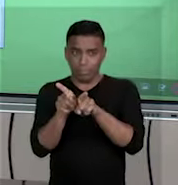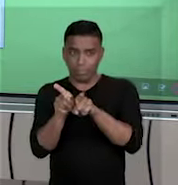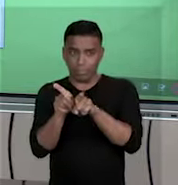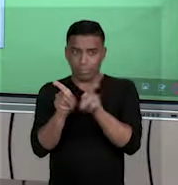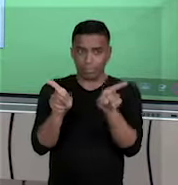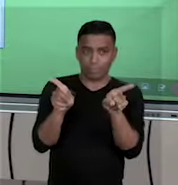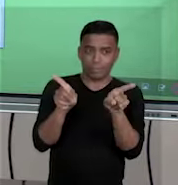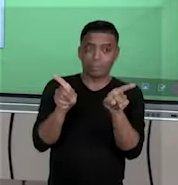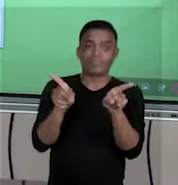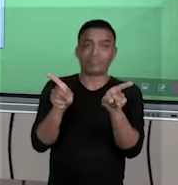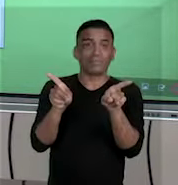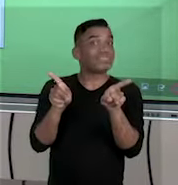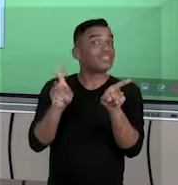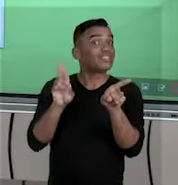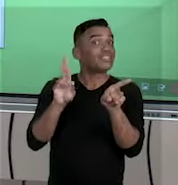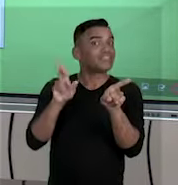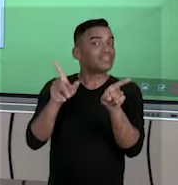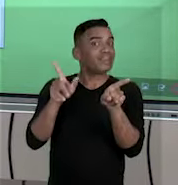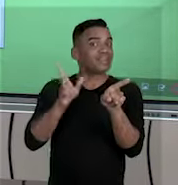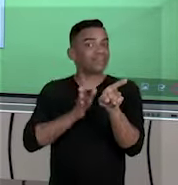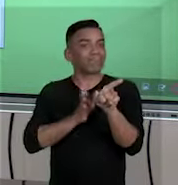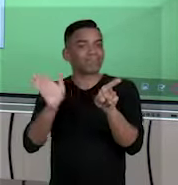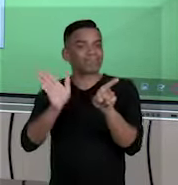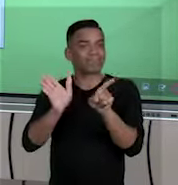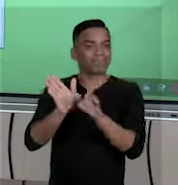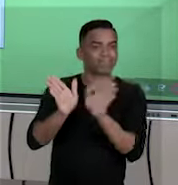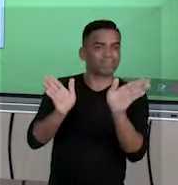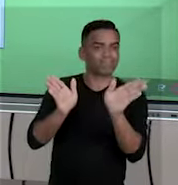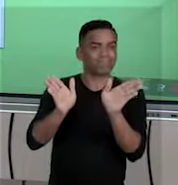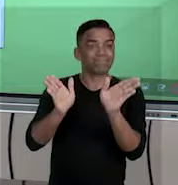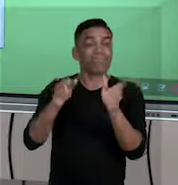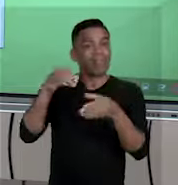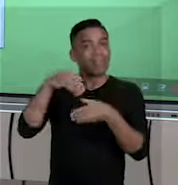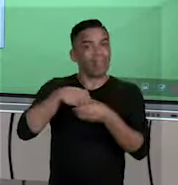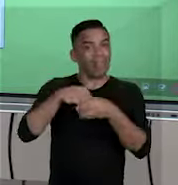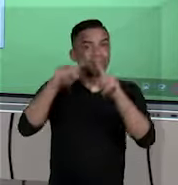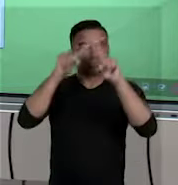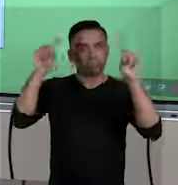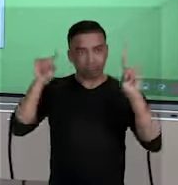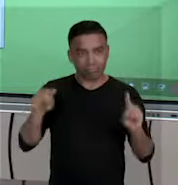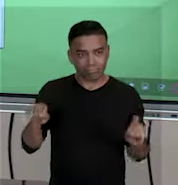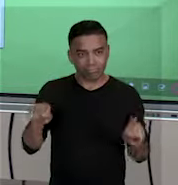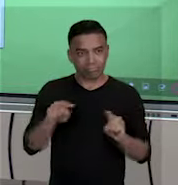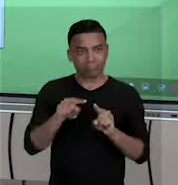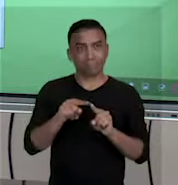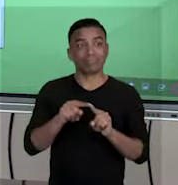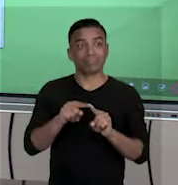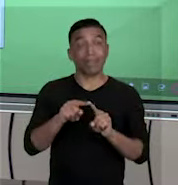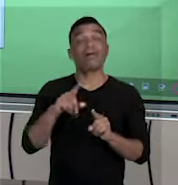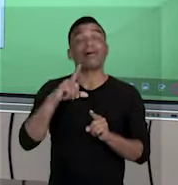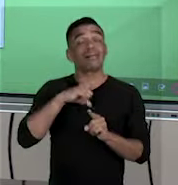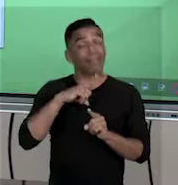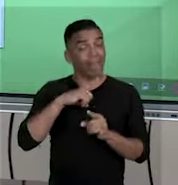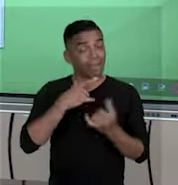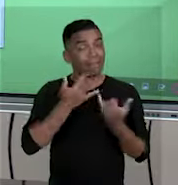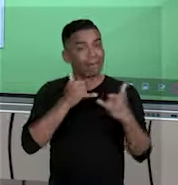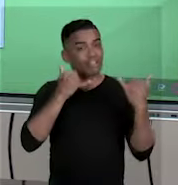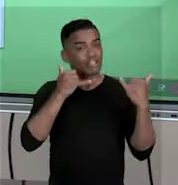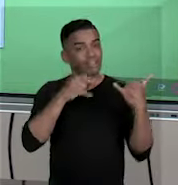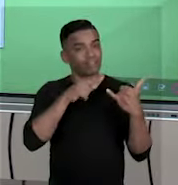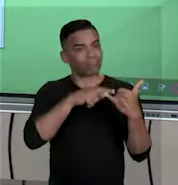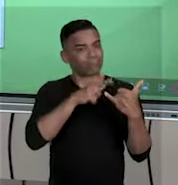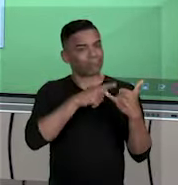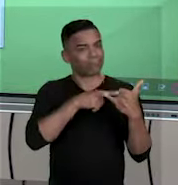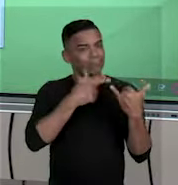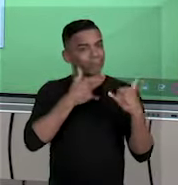diferentes caminhos dentro do circuito. Lembrando que a gente ainda assim tem uma fonte, nesse